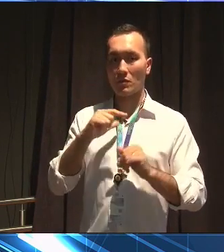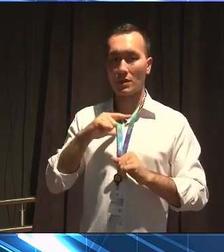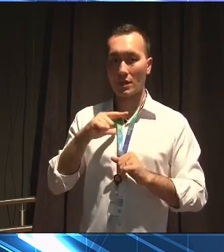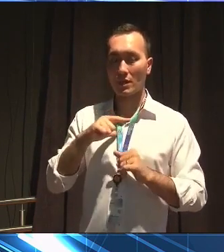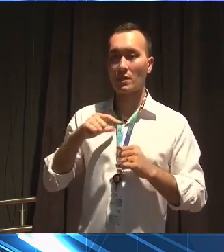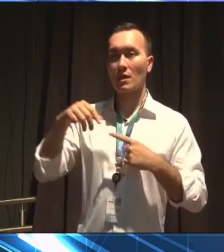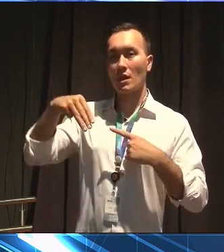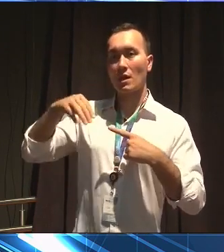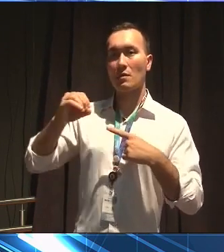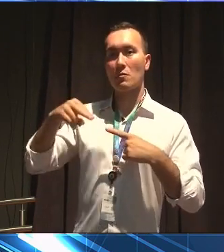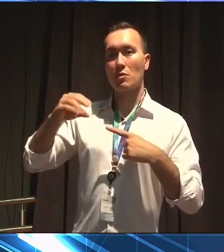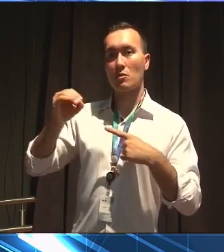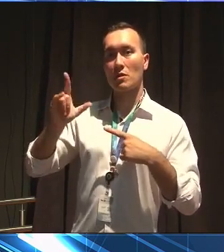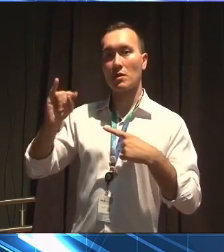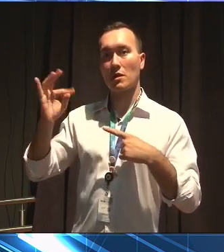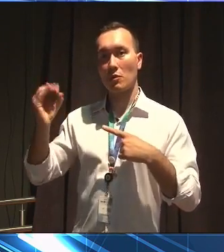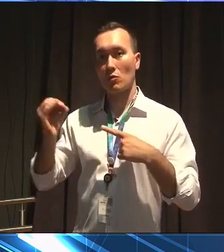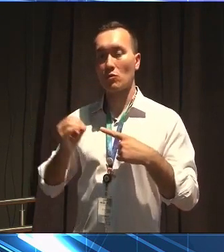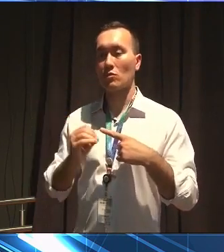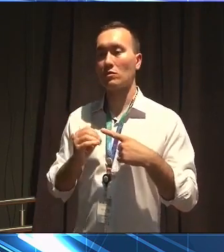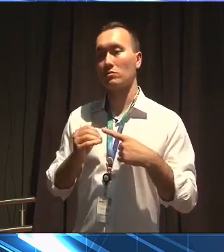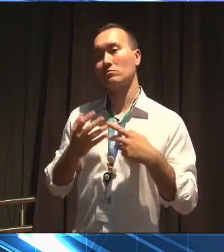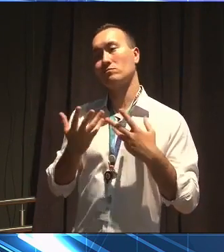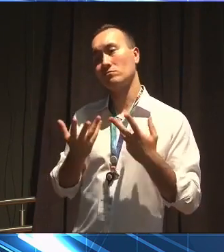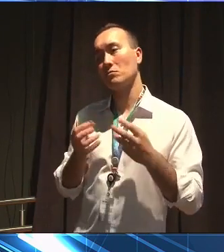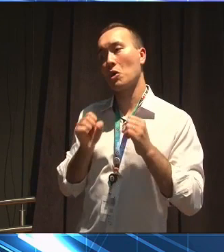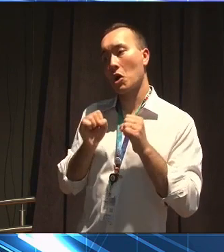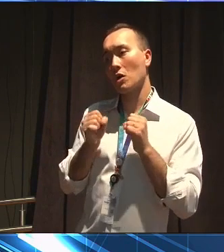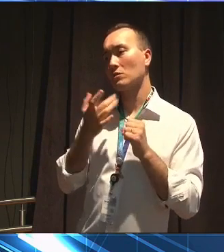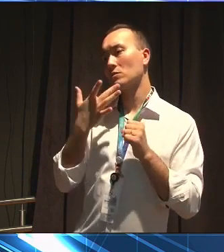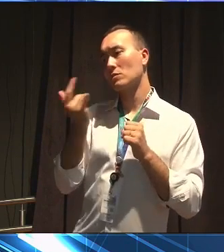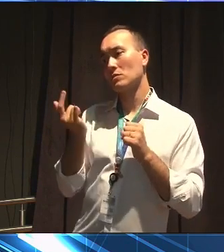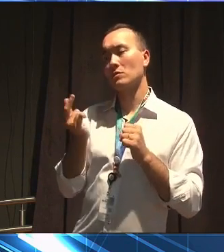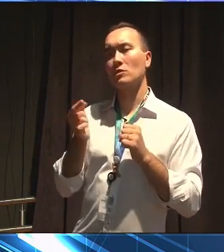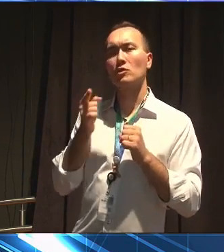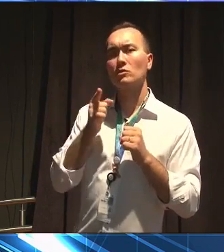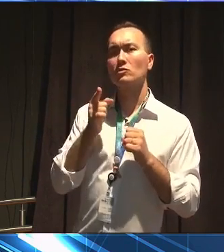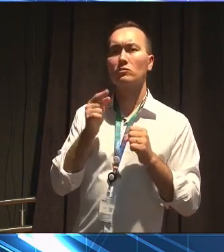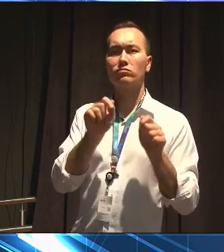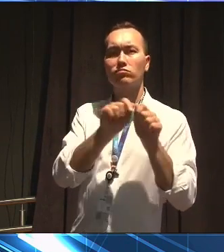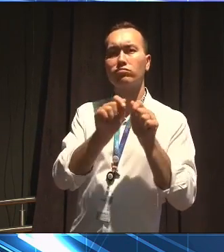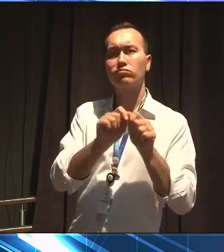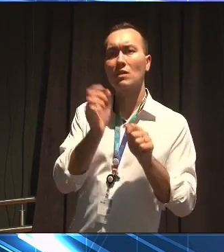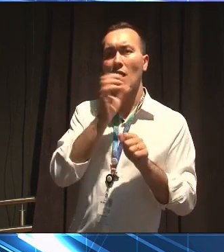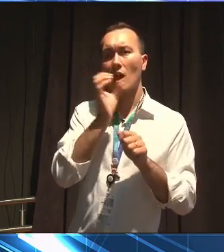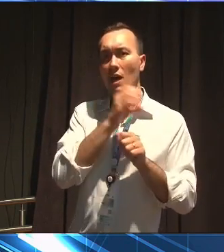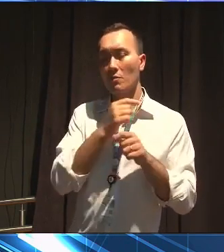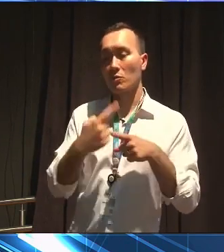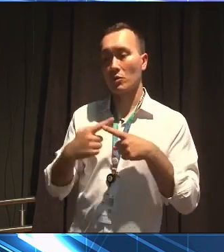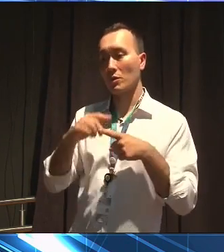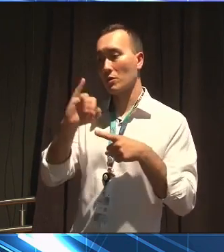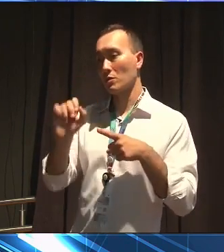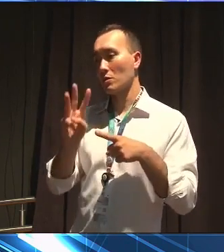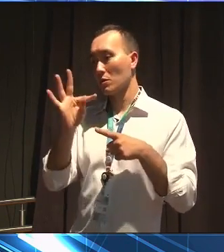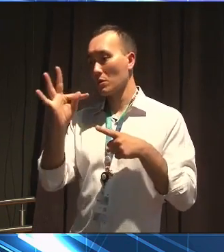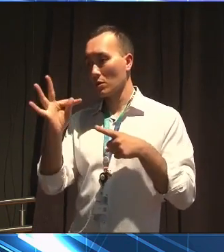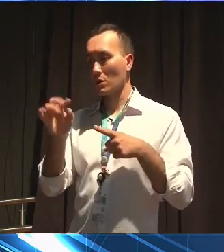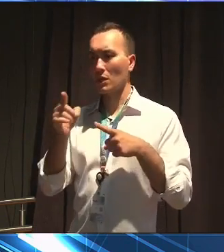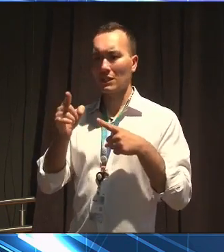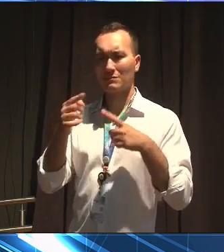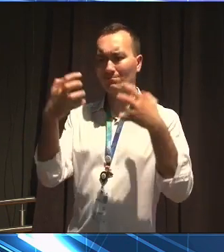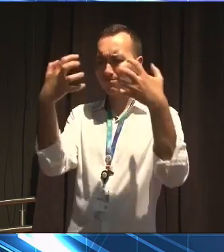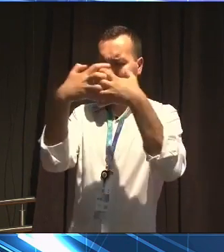monolito, uma única aplicação, uma única API, ele é muito prático. Eu não preciso trazer a complexidade do JWT, que a gente já vai falar